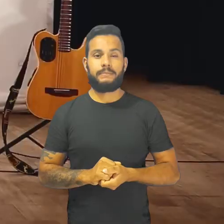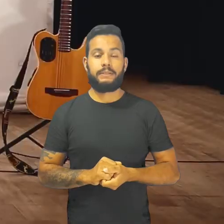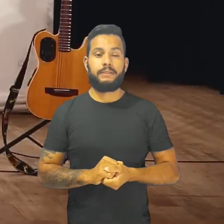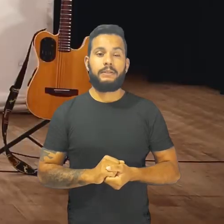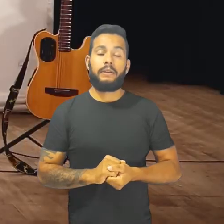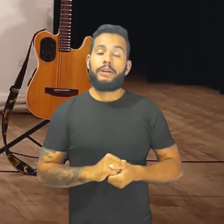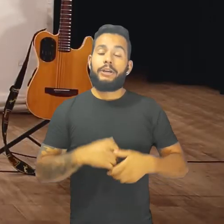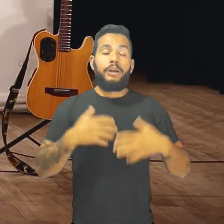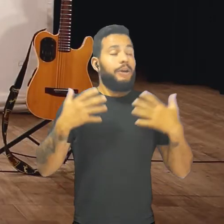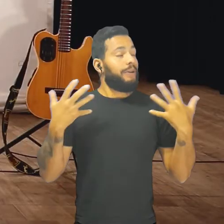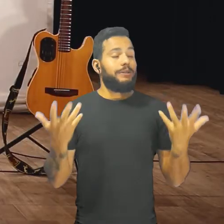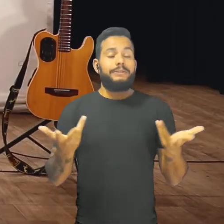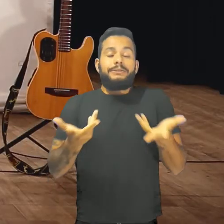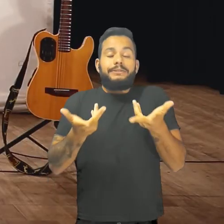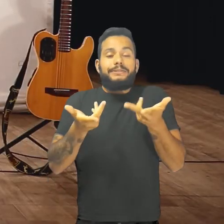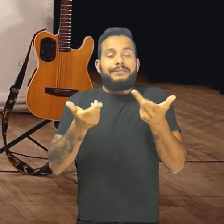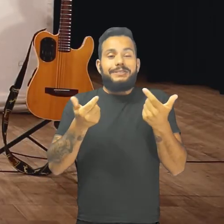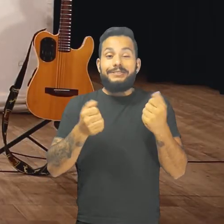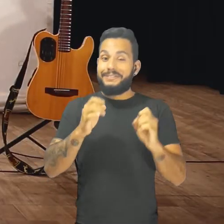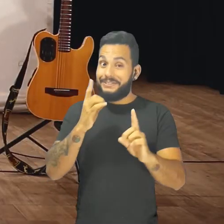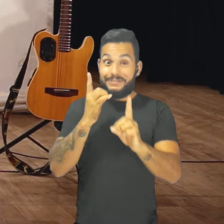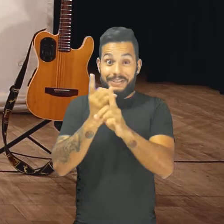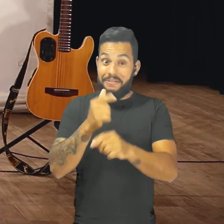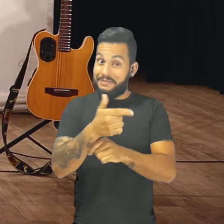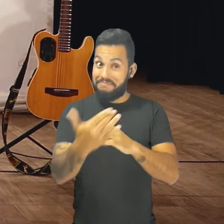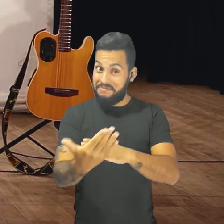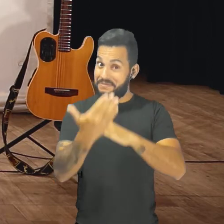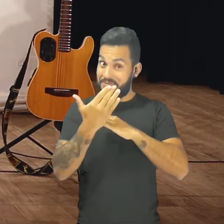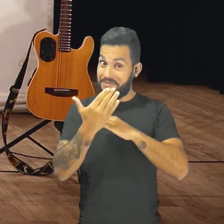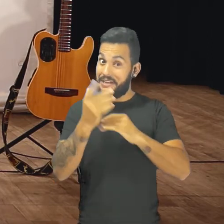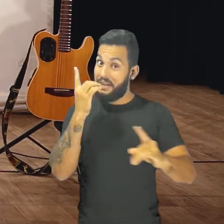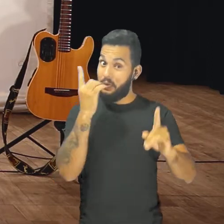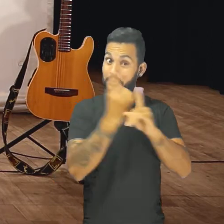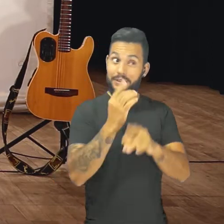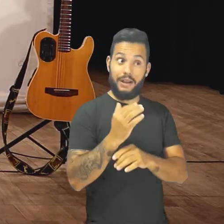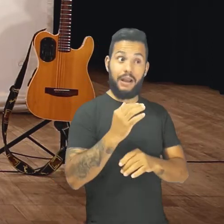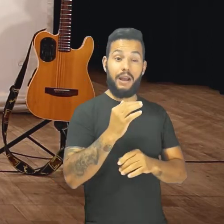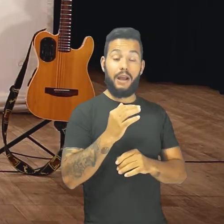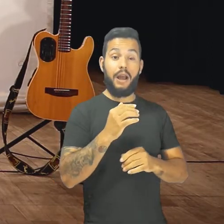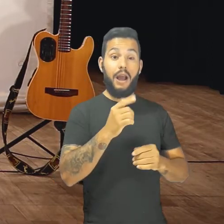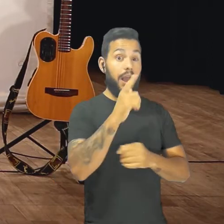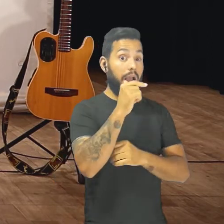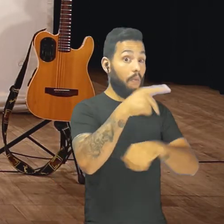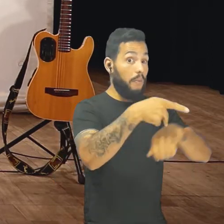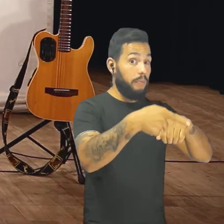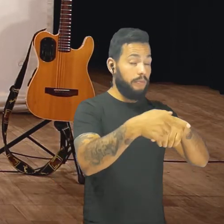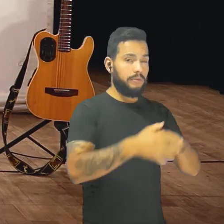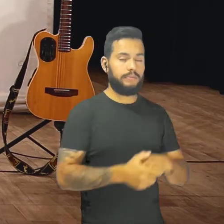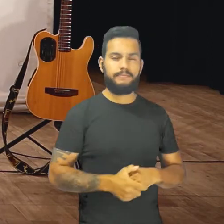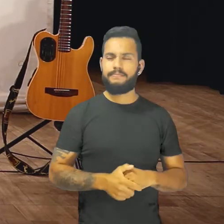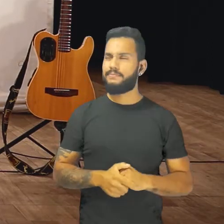Quelônia, que maravilha encontrá-la. Você vai nos ajudar a chegar no nosso destino. E a Quelônia disse,